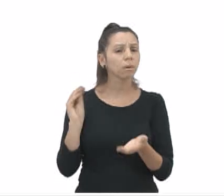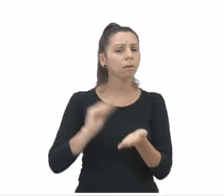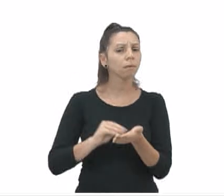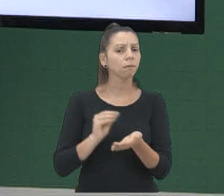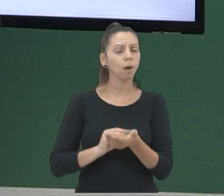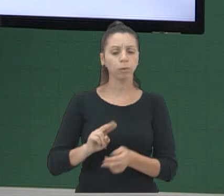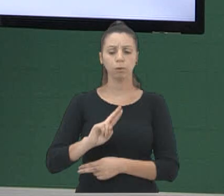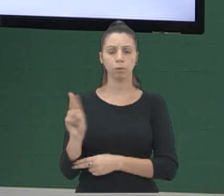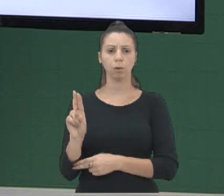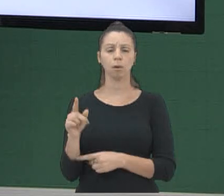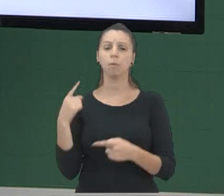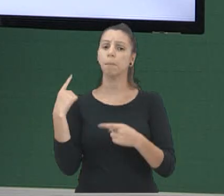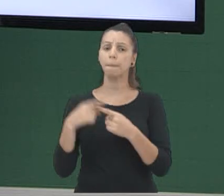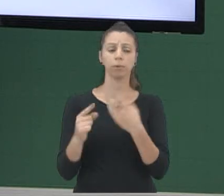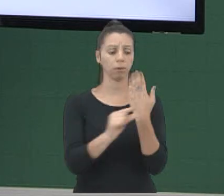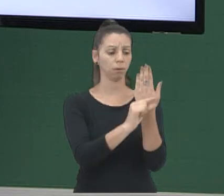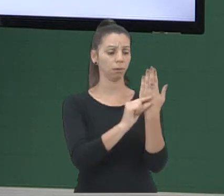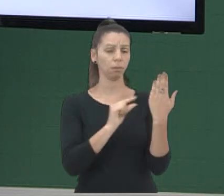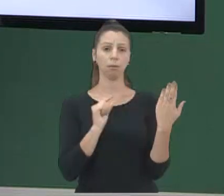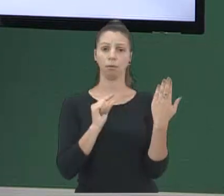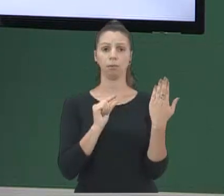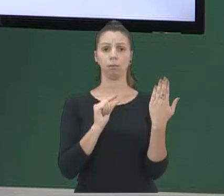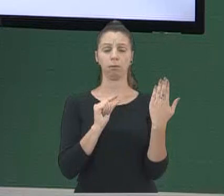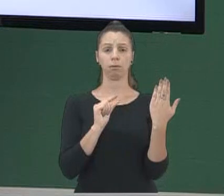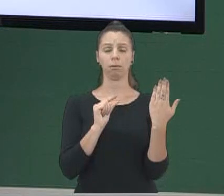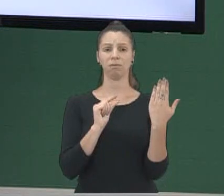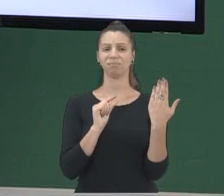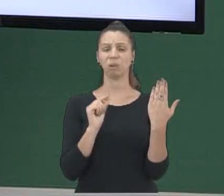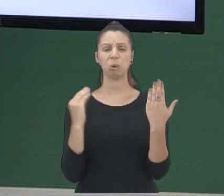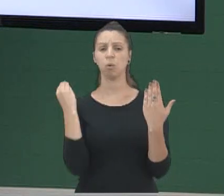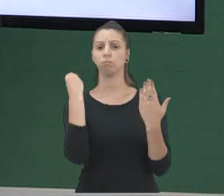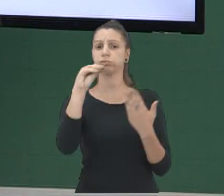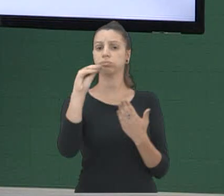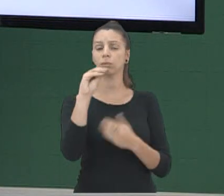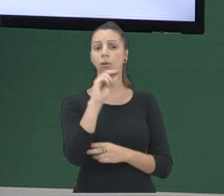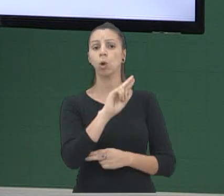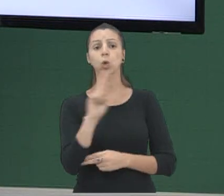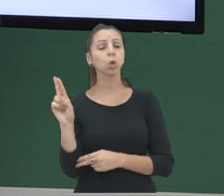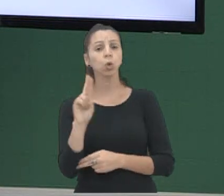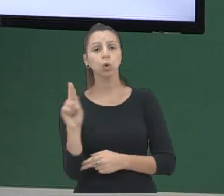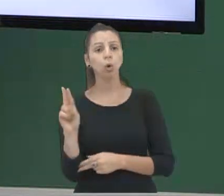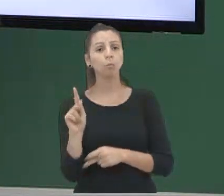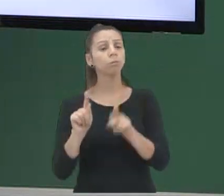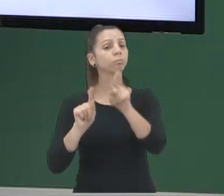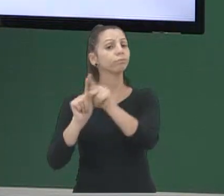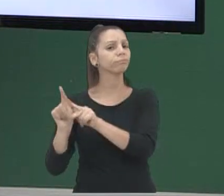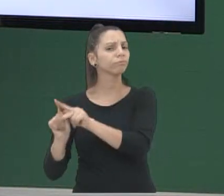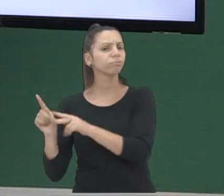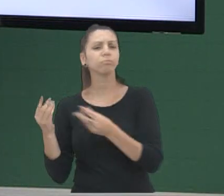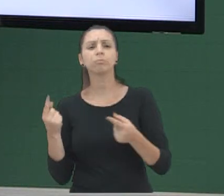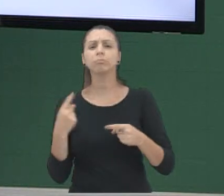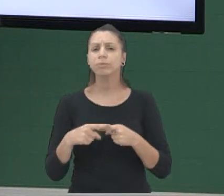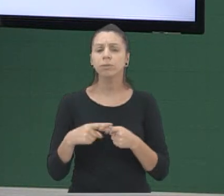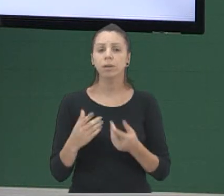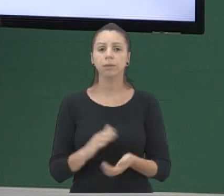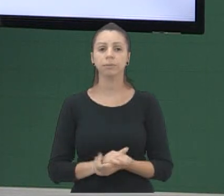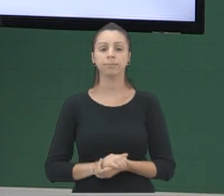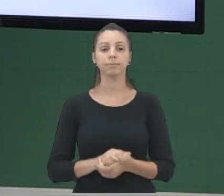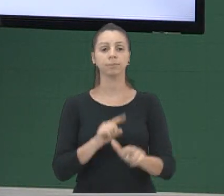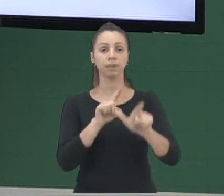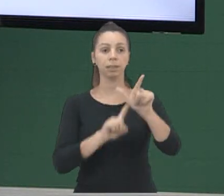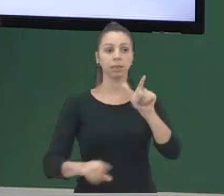que um autor abre mão de um nome para o seu personagem? E letra